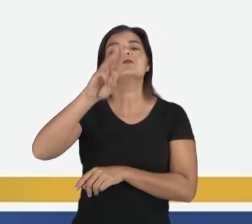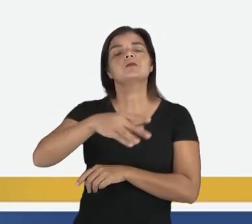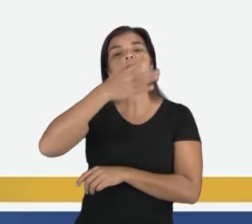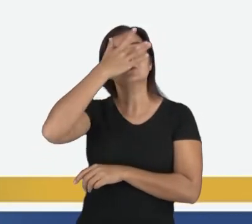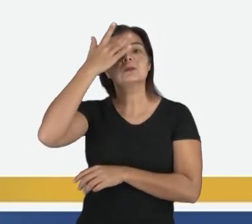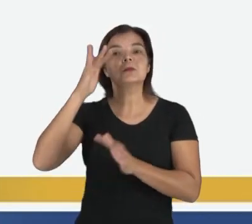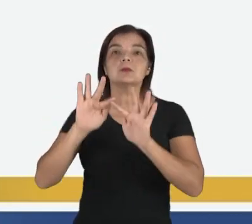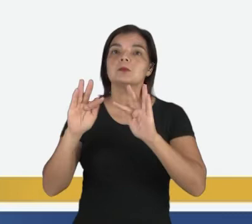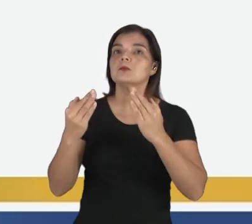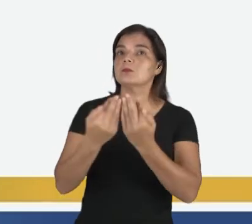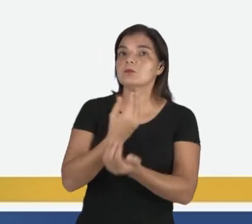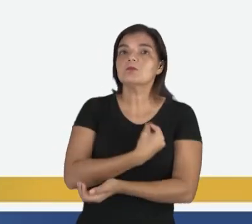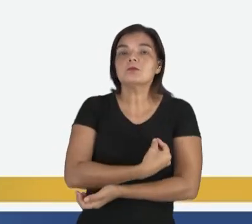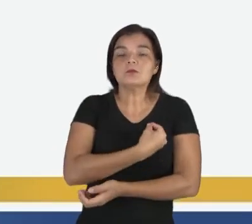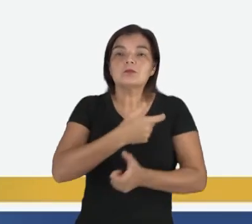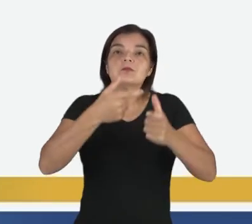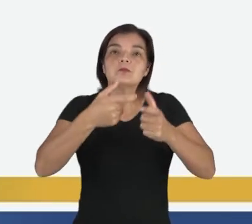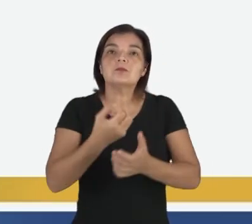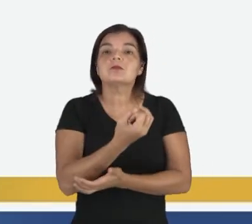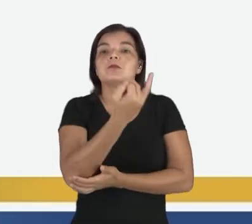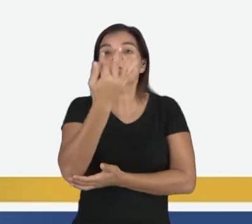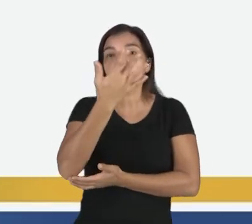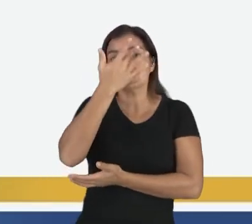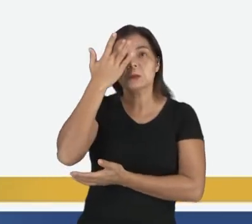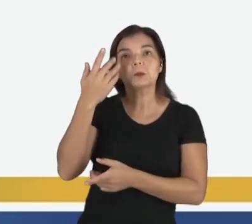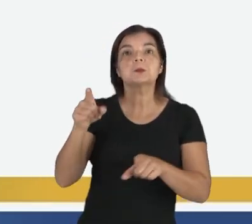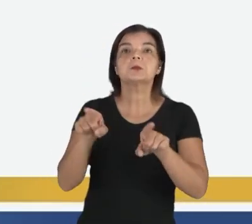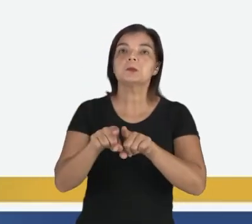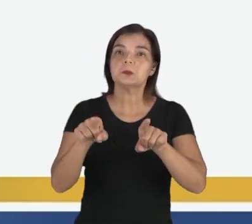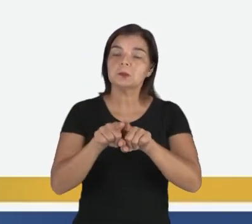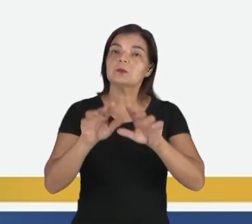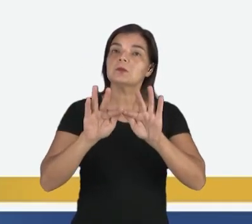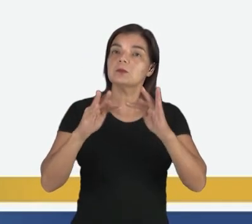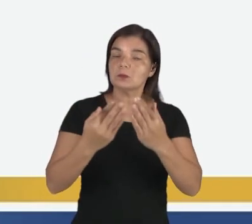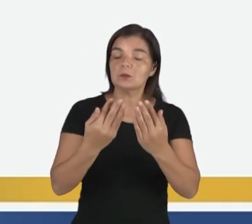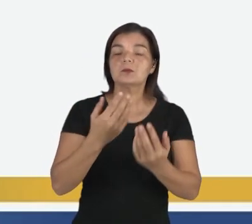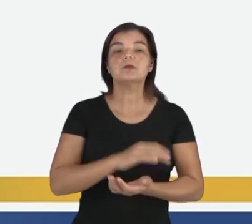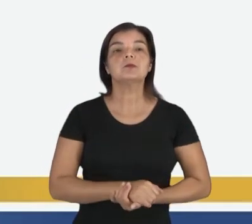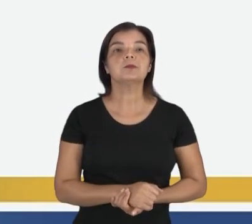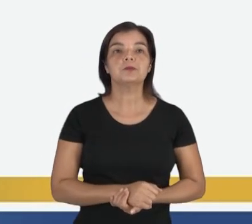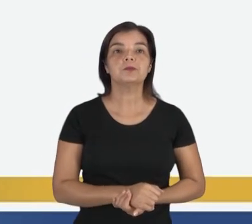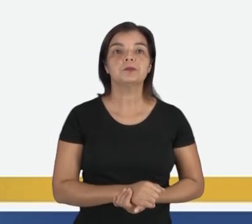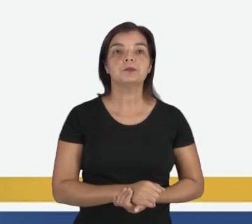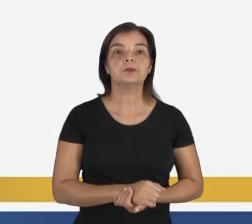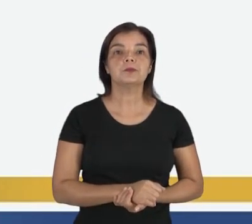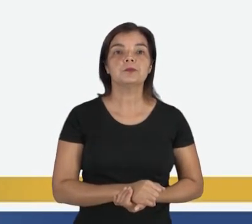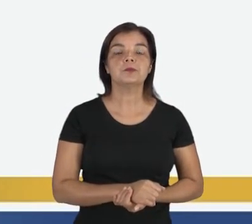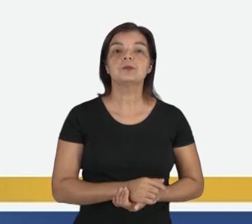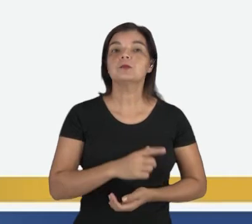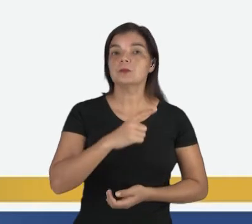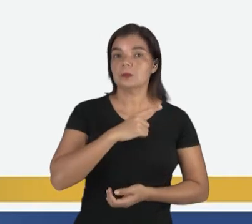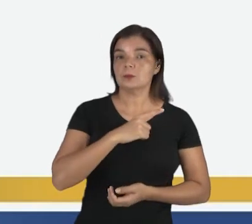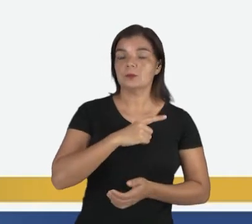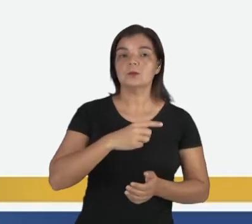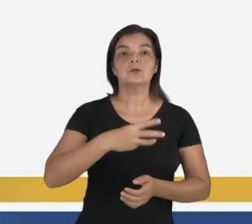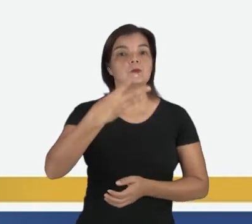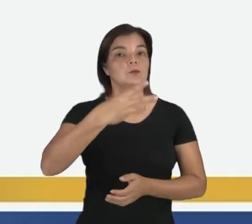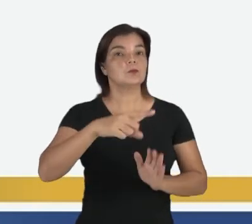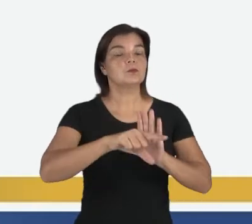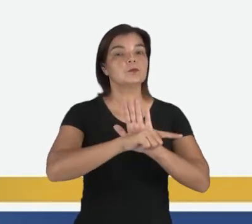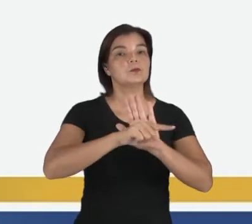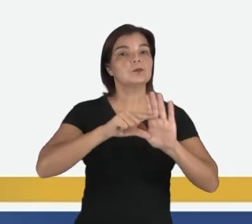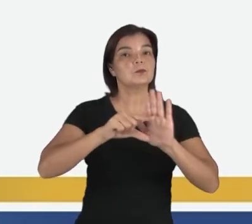as famílias que vivem no lugar, a quantidade de pessoas das famílias e que ocupam o espaço. Nós temos aí no